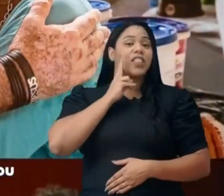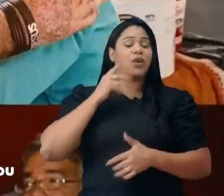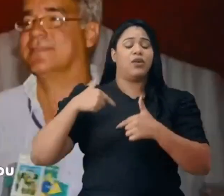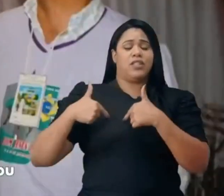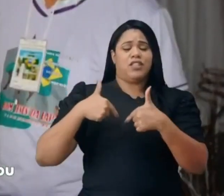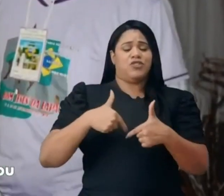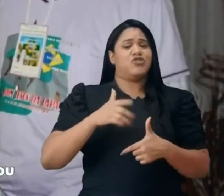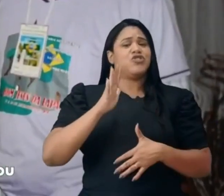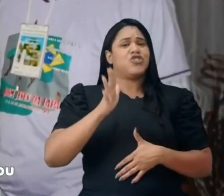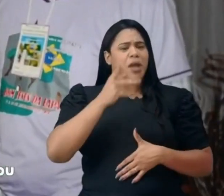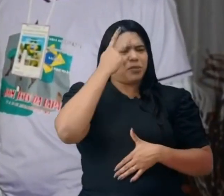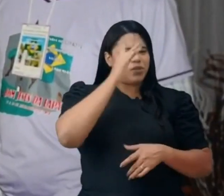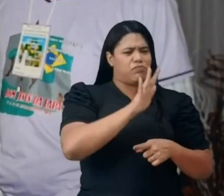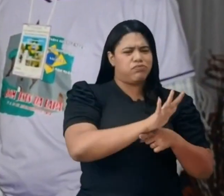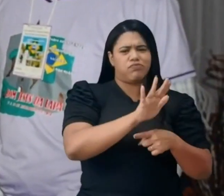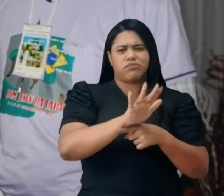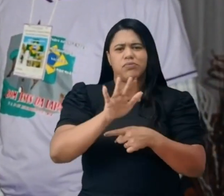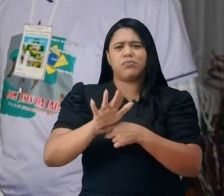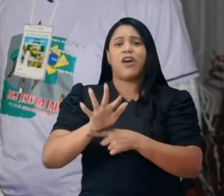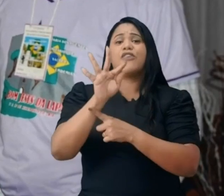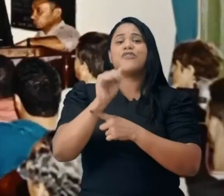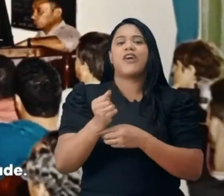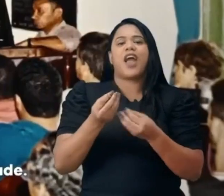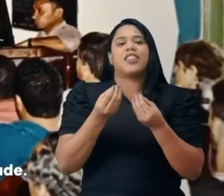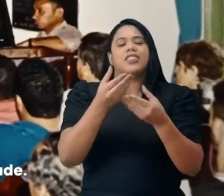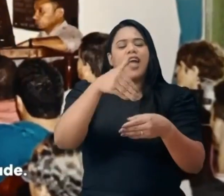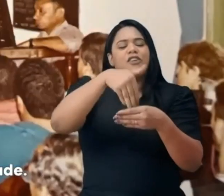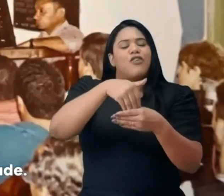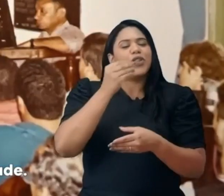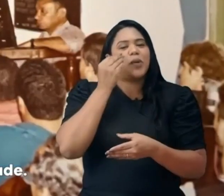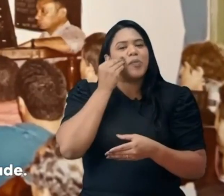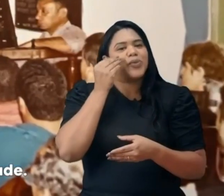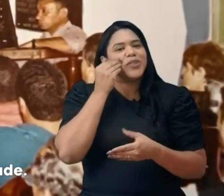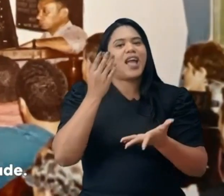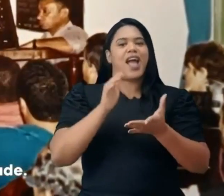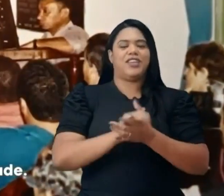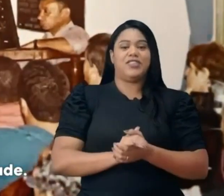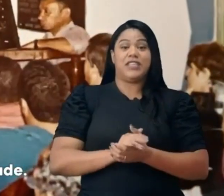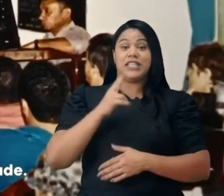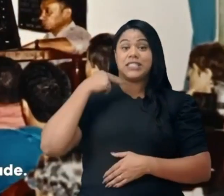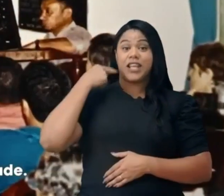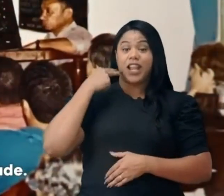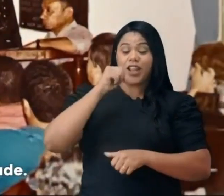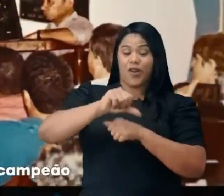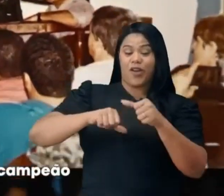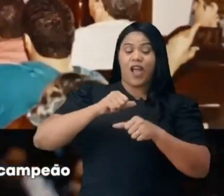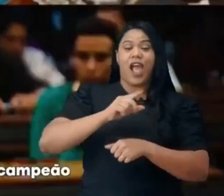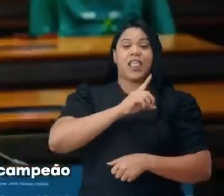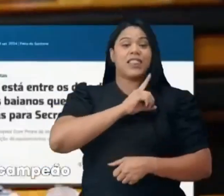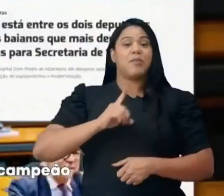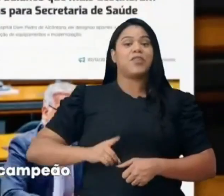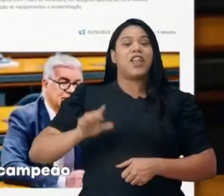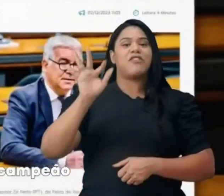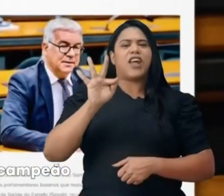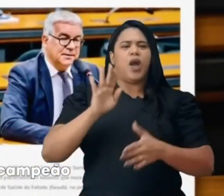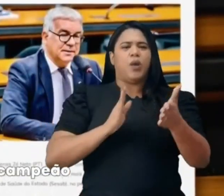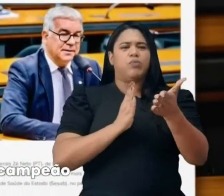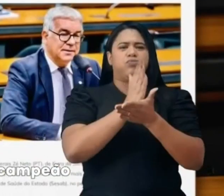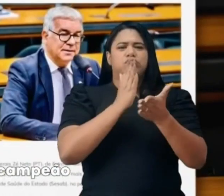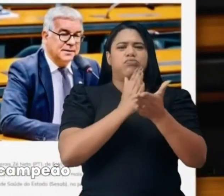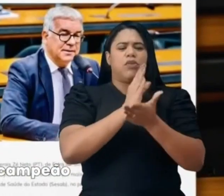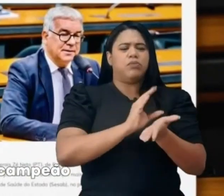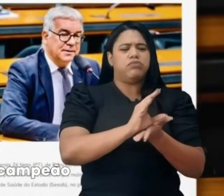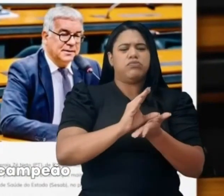Virou o vereador que trabalhou por quem mais precisa porque Feira deu uma oportunidade. Zé Neto se tornou o deputado